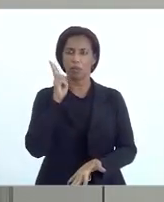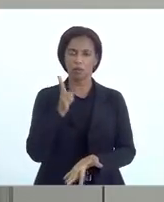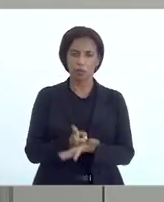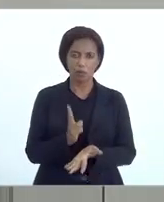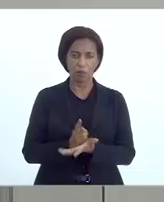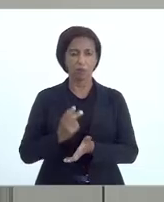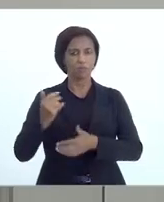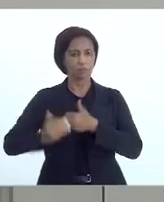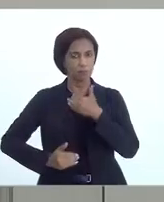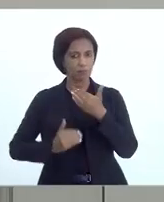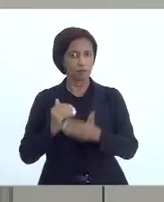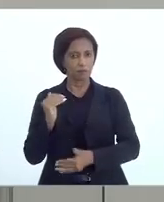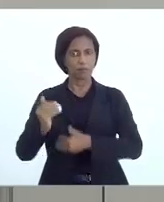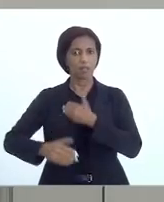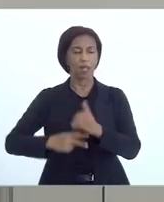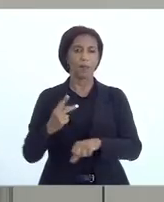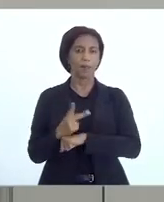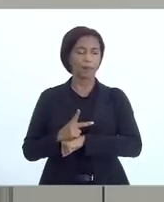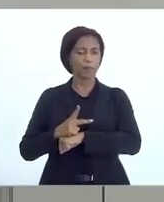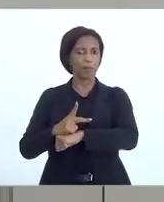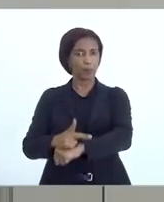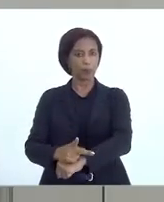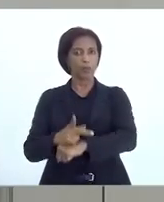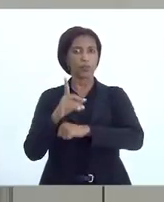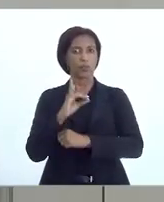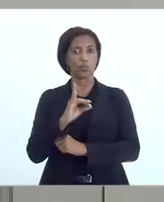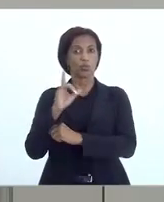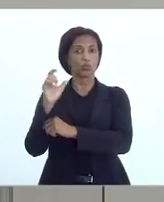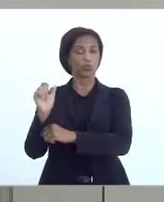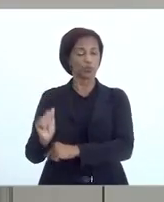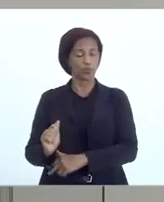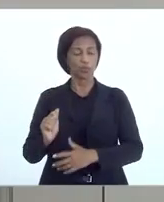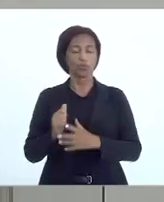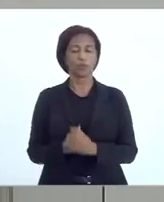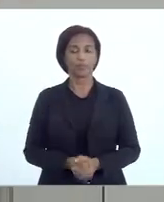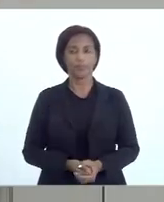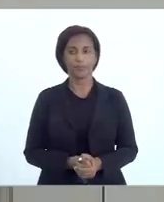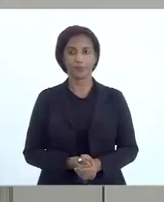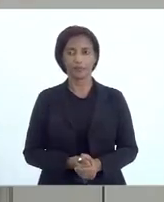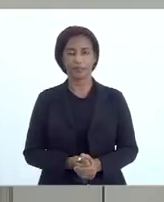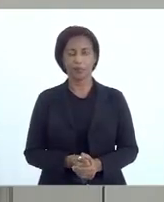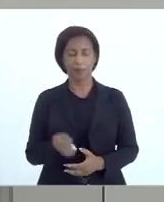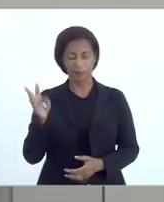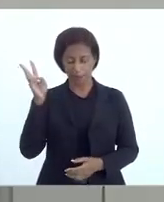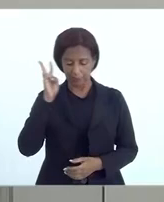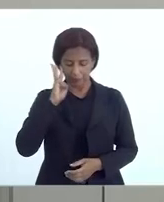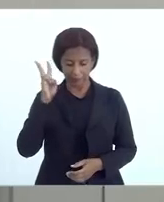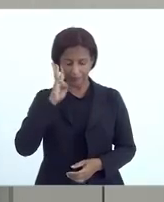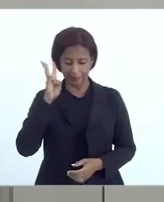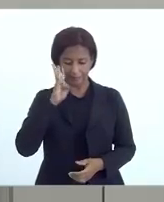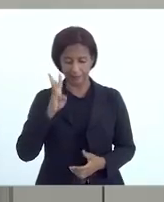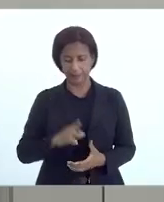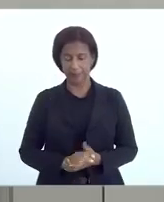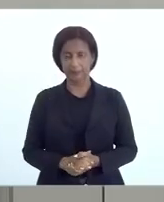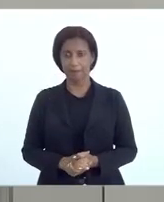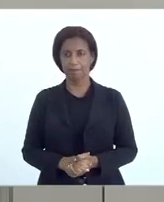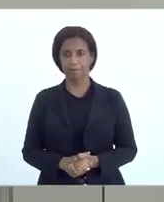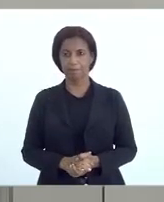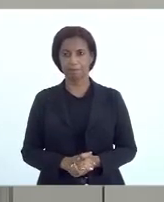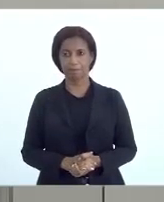indo né em busca dessa data num dia uma terça-feira o